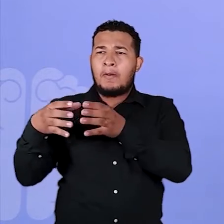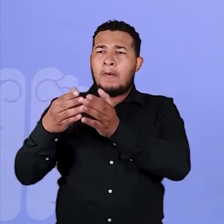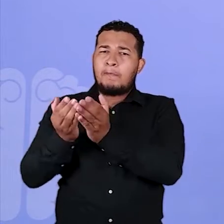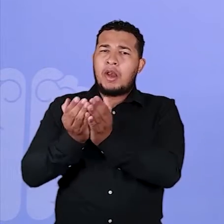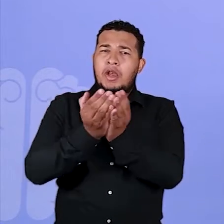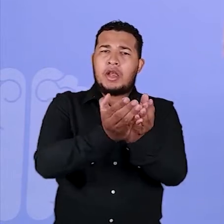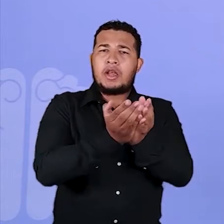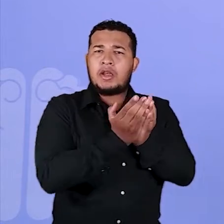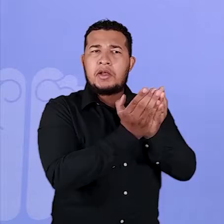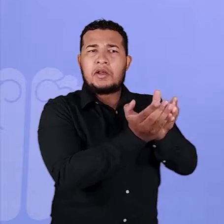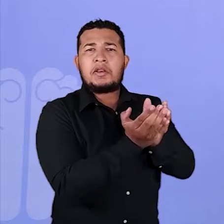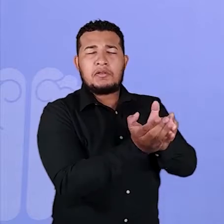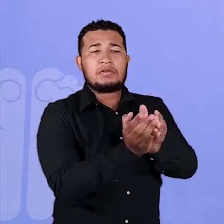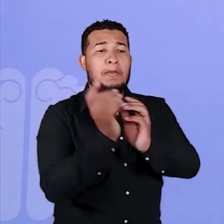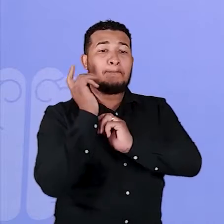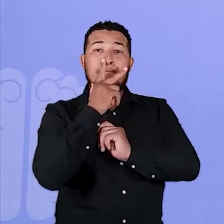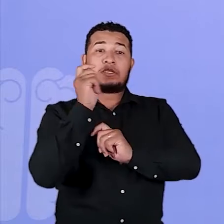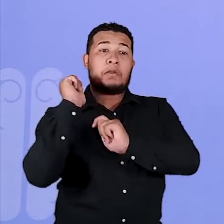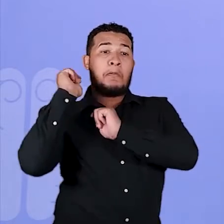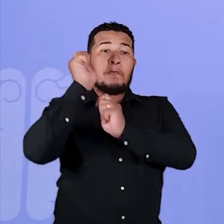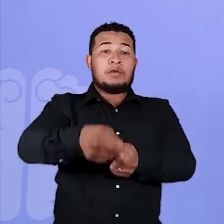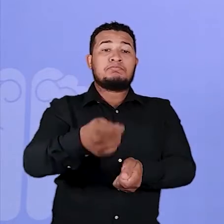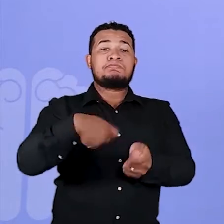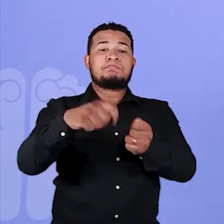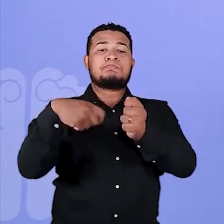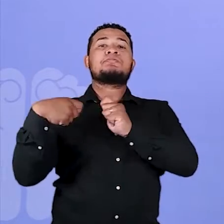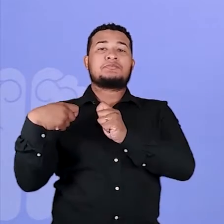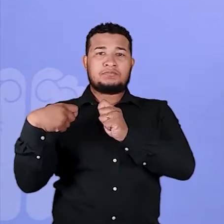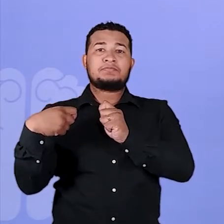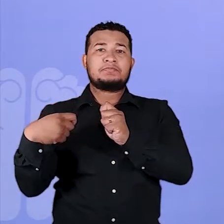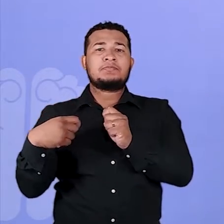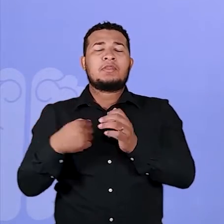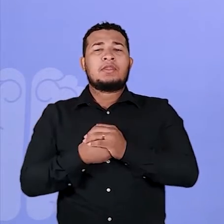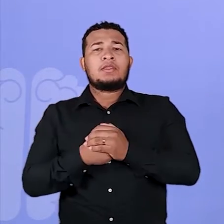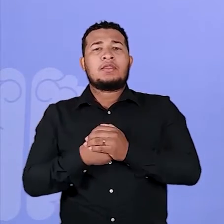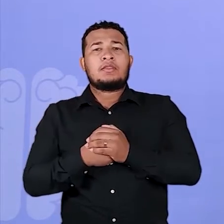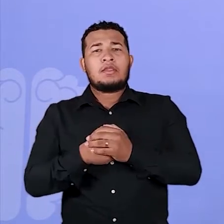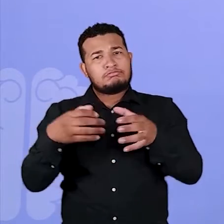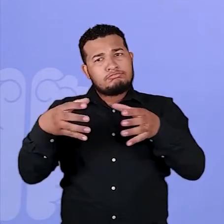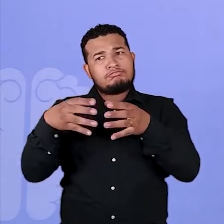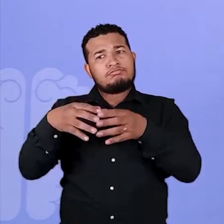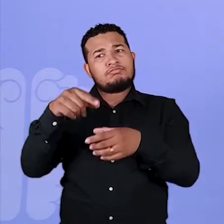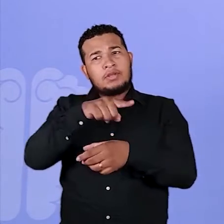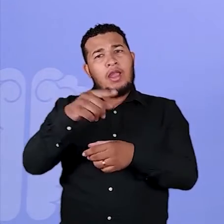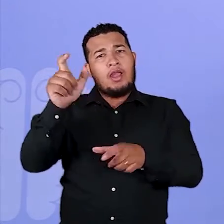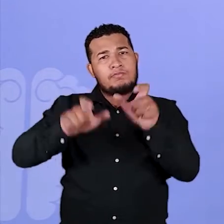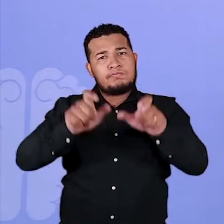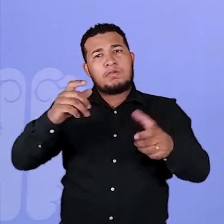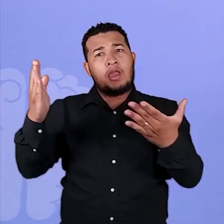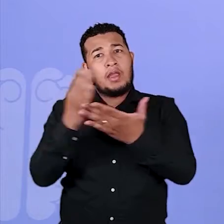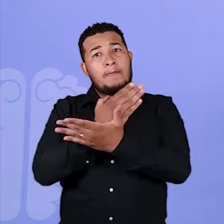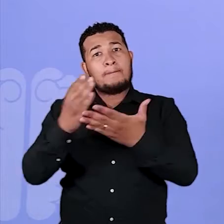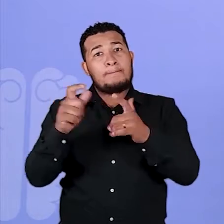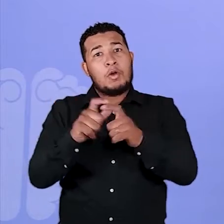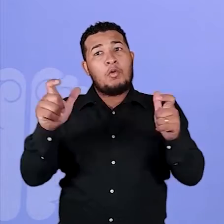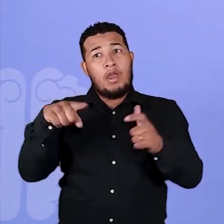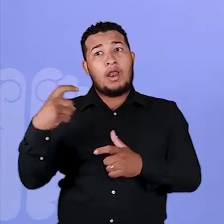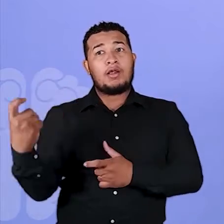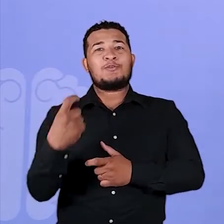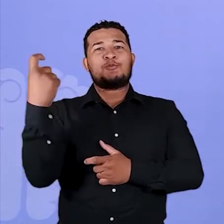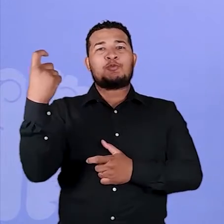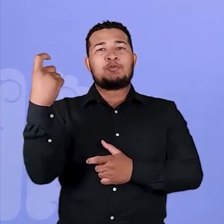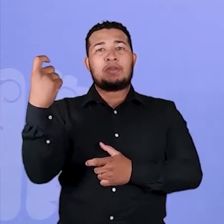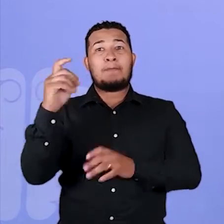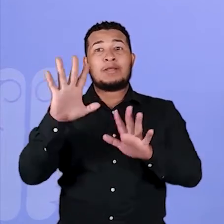estava indo pescar em alto mar. Parte dessa tripulação eram marinheiros adultos.